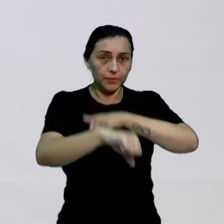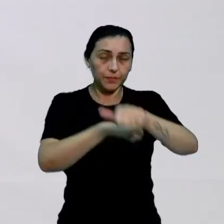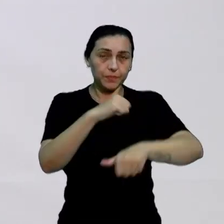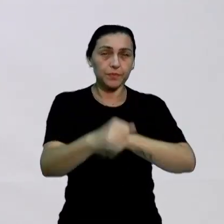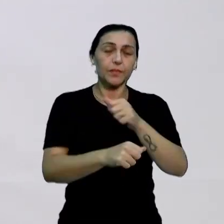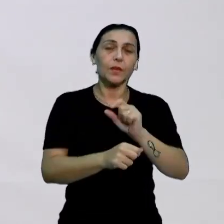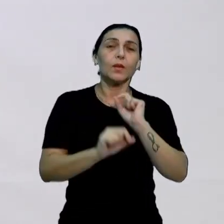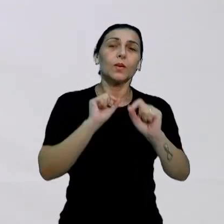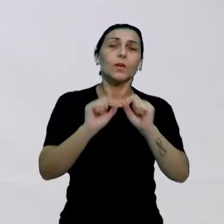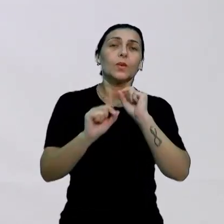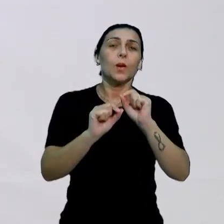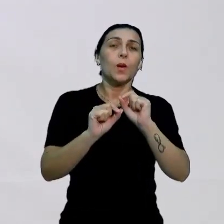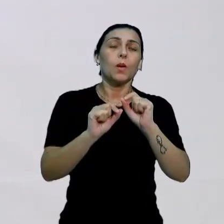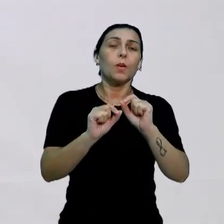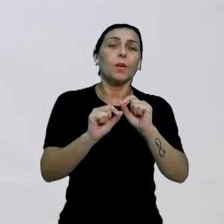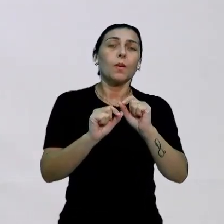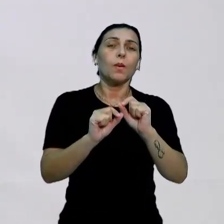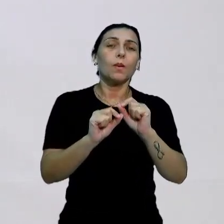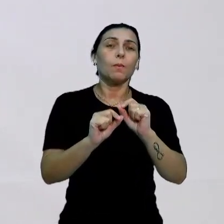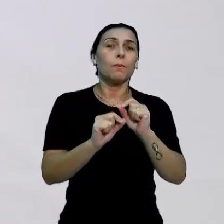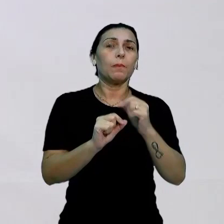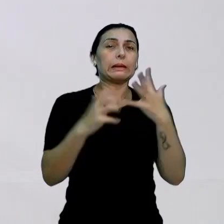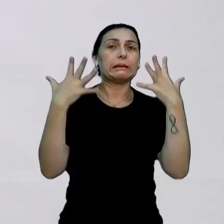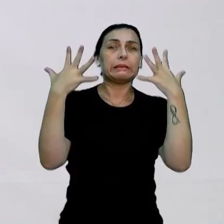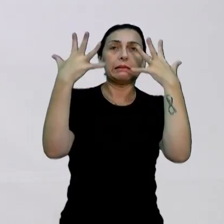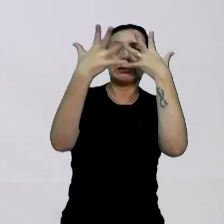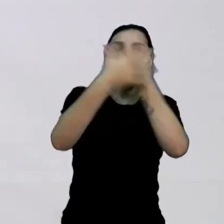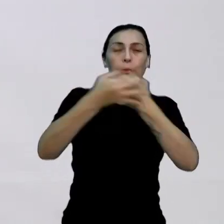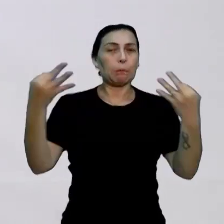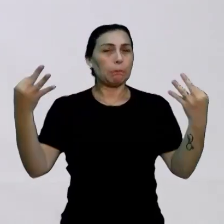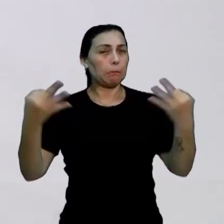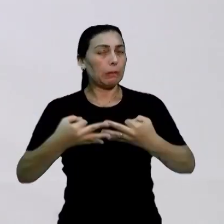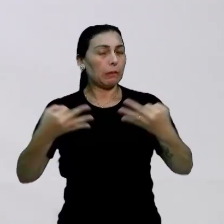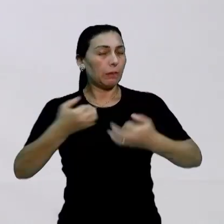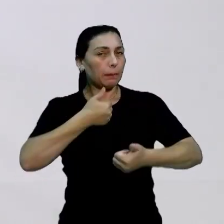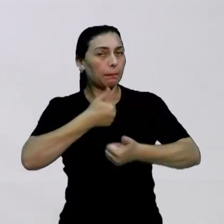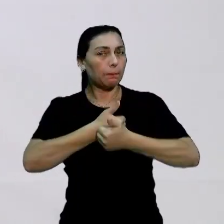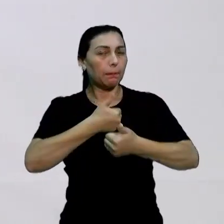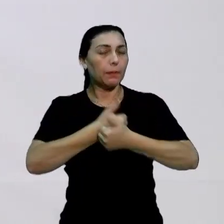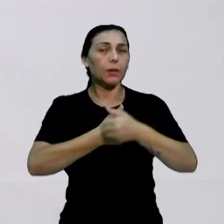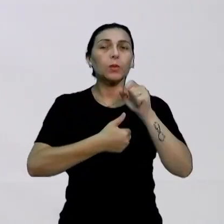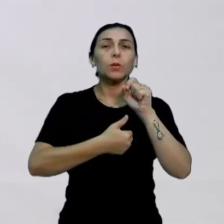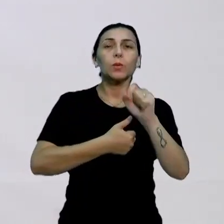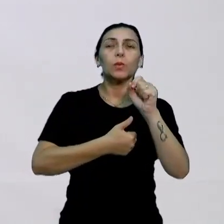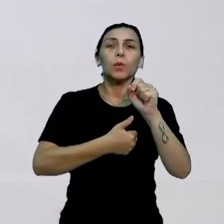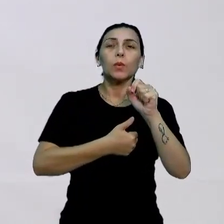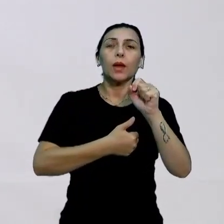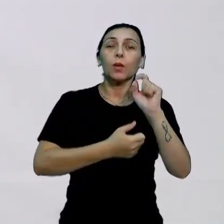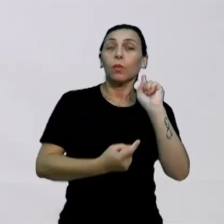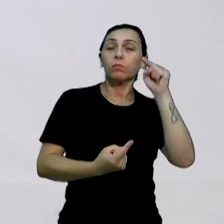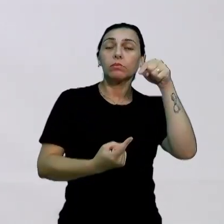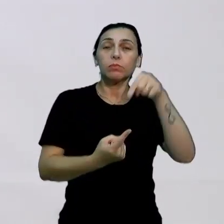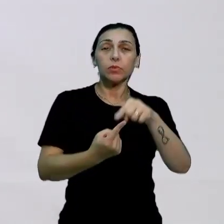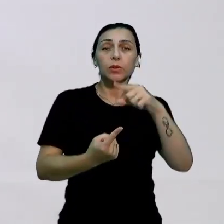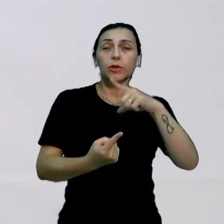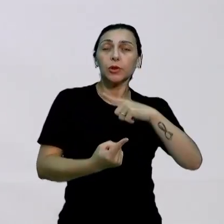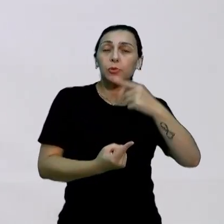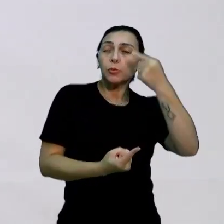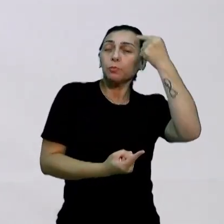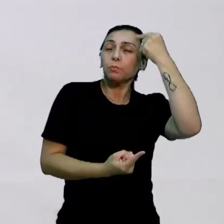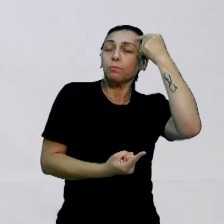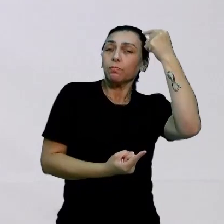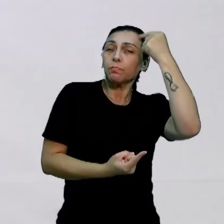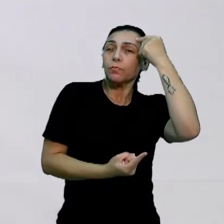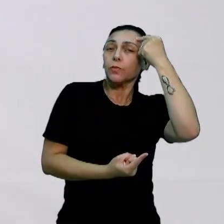uma espécie de paraíso, quer dizer, algo muito lindo, que se aproxima ali do ideal que eles tinham na cabeça